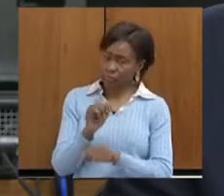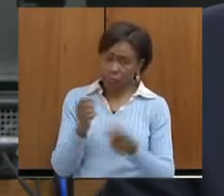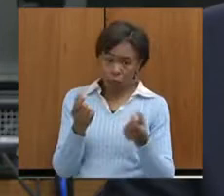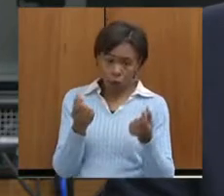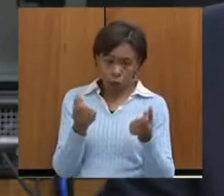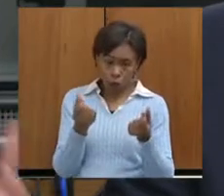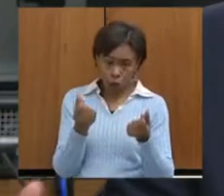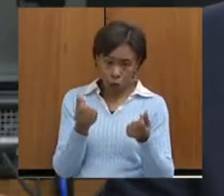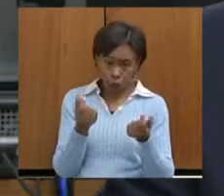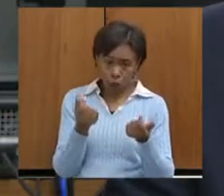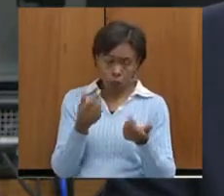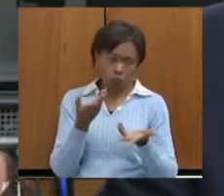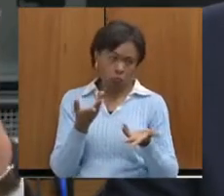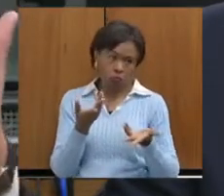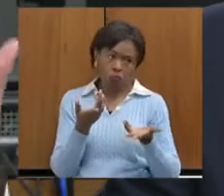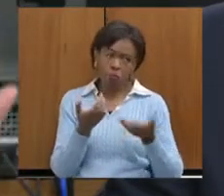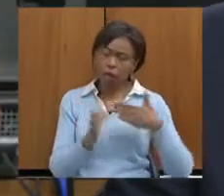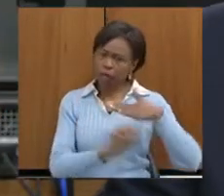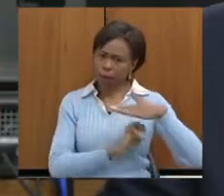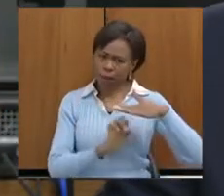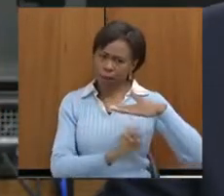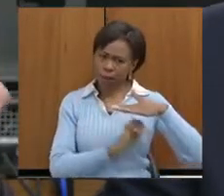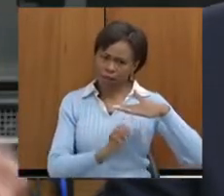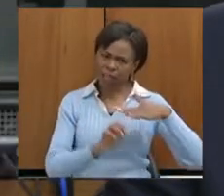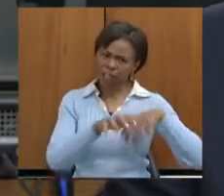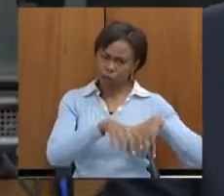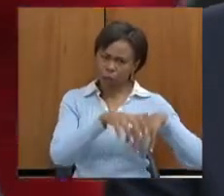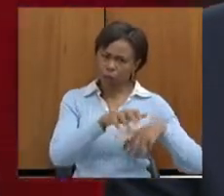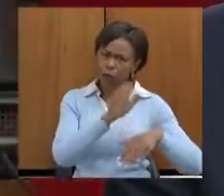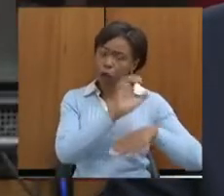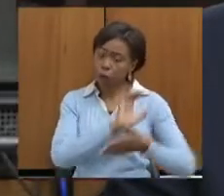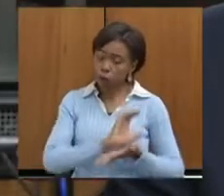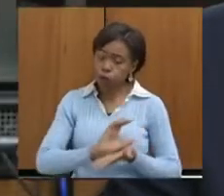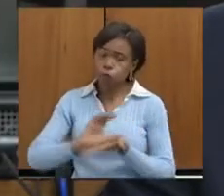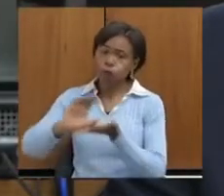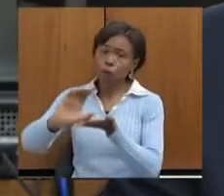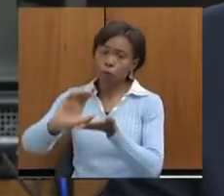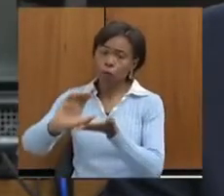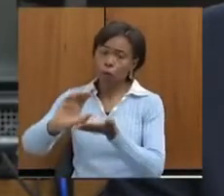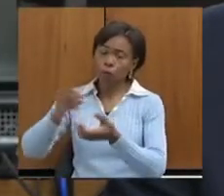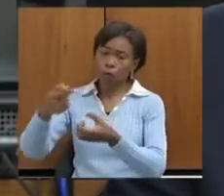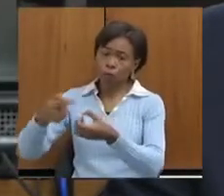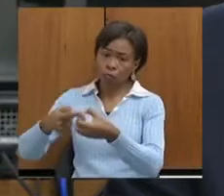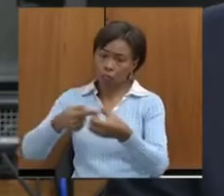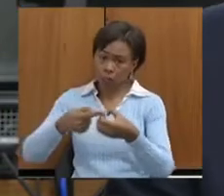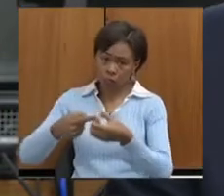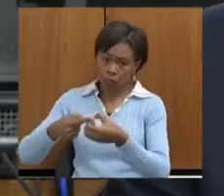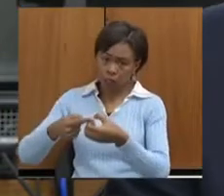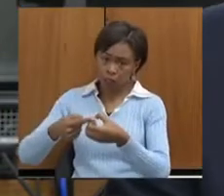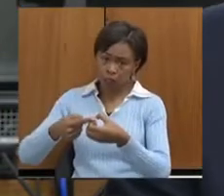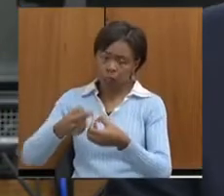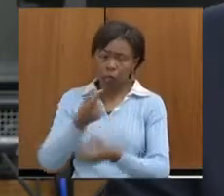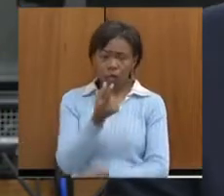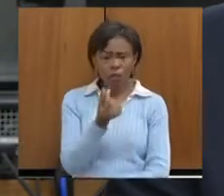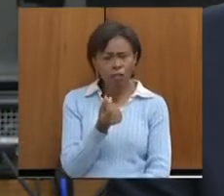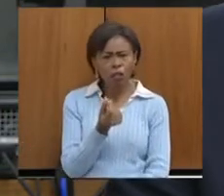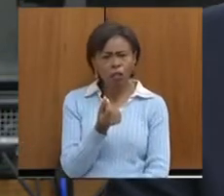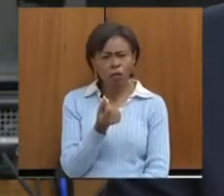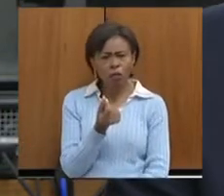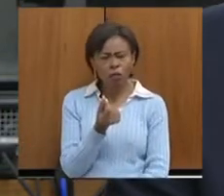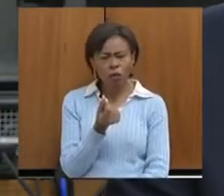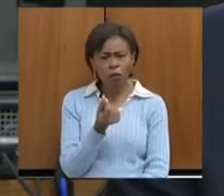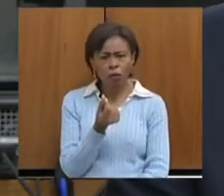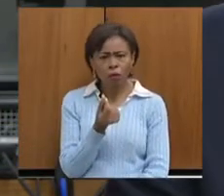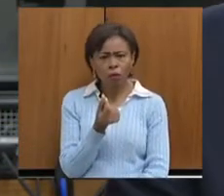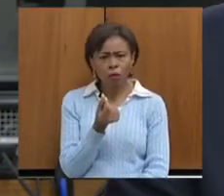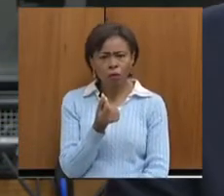pela pela mineradora por quem quer que seja para os municípios para os atingidos de fato se esses recursos servem